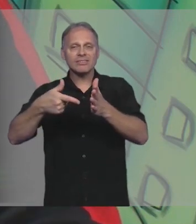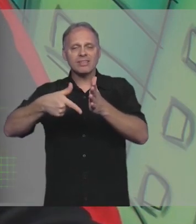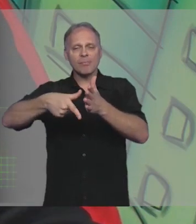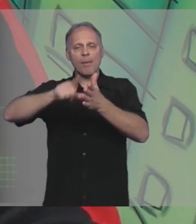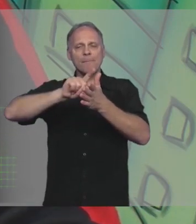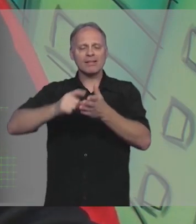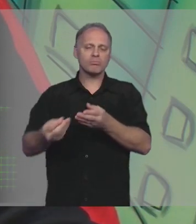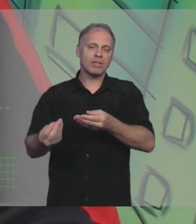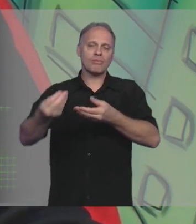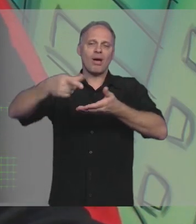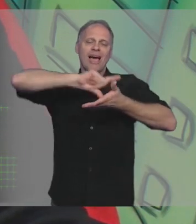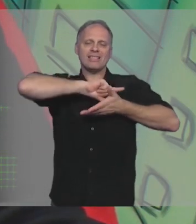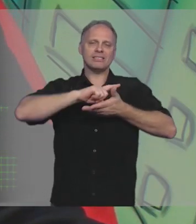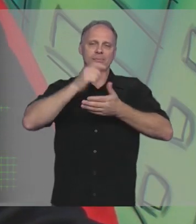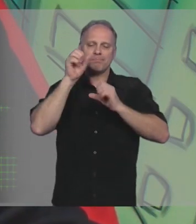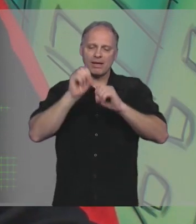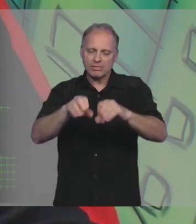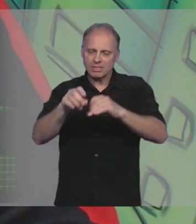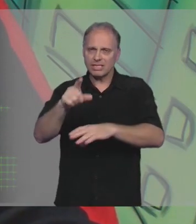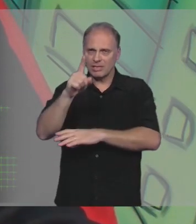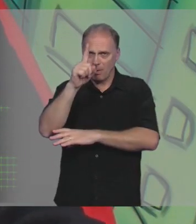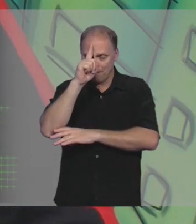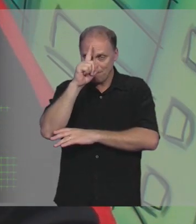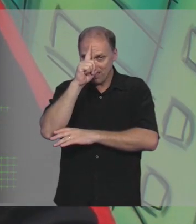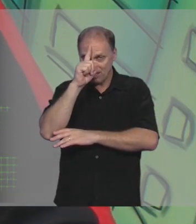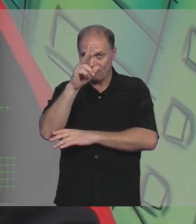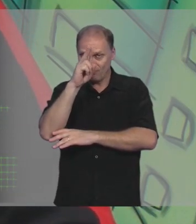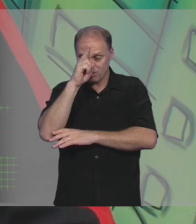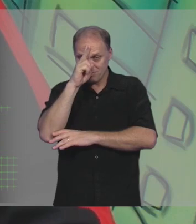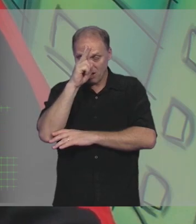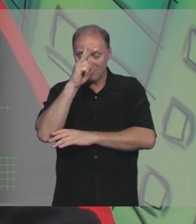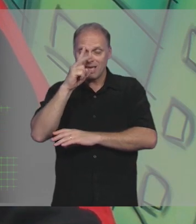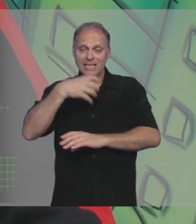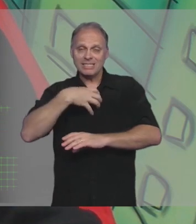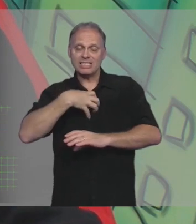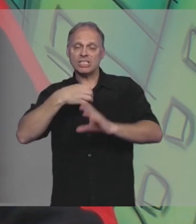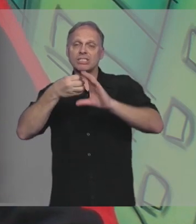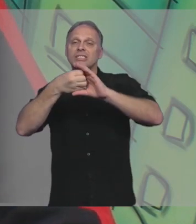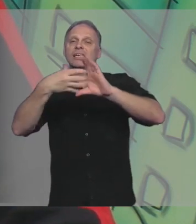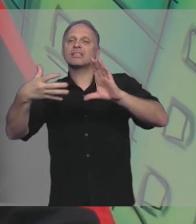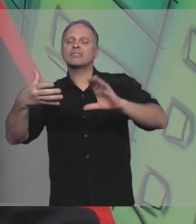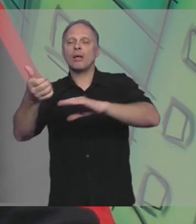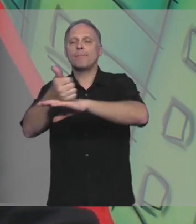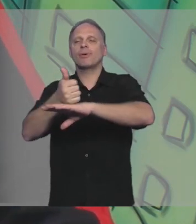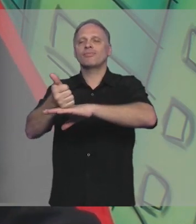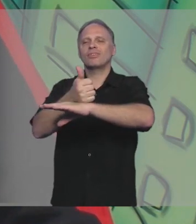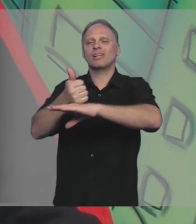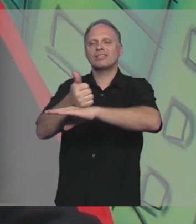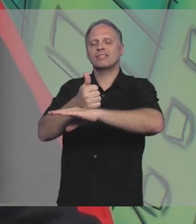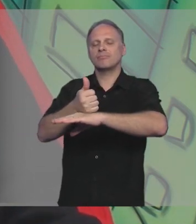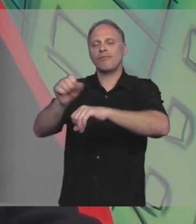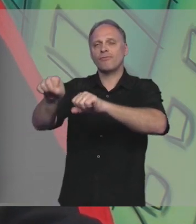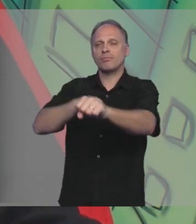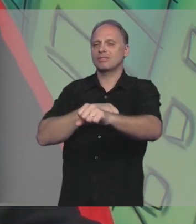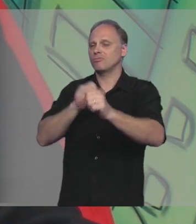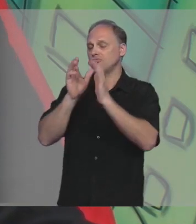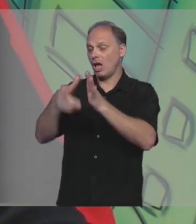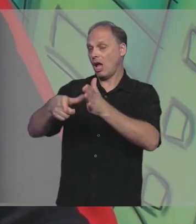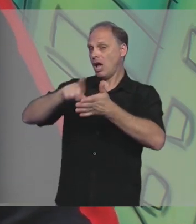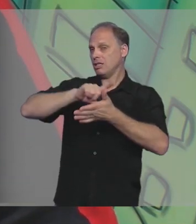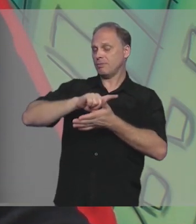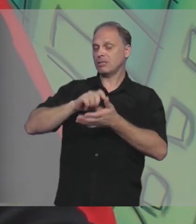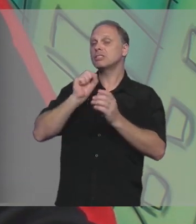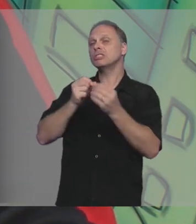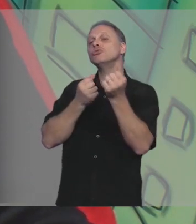ensino médio e até para o ensino fundamental esse caráter da profissionalização da formação, tá? Que já